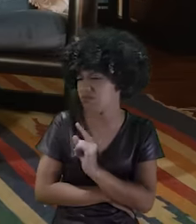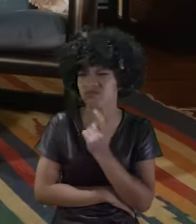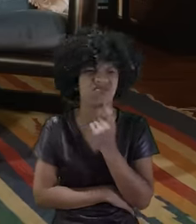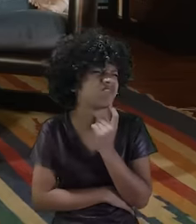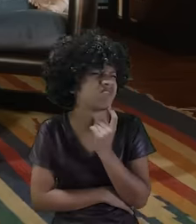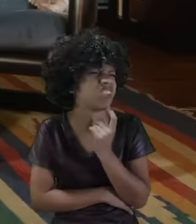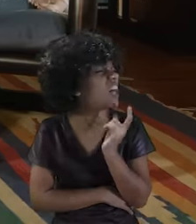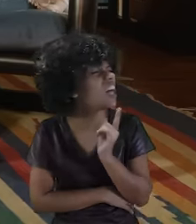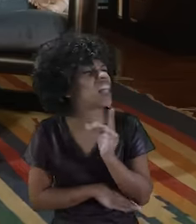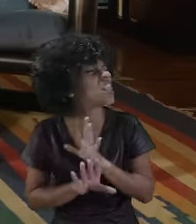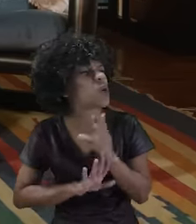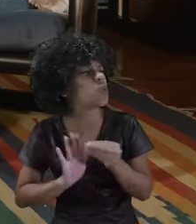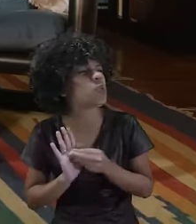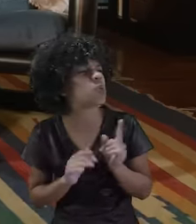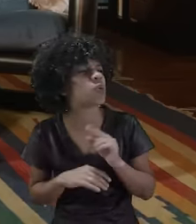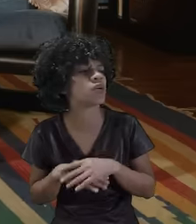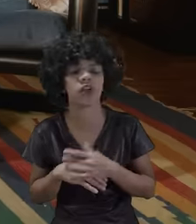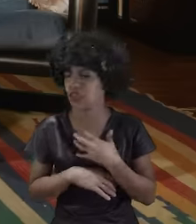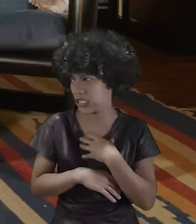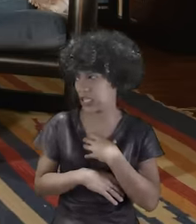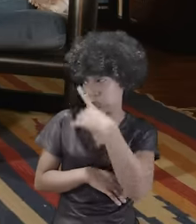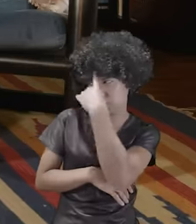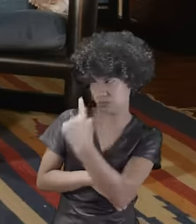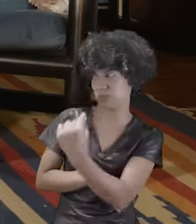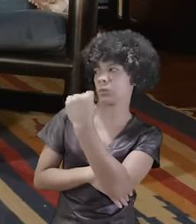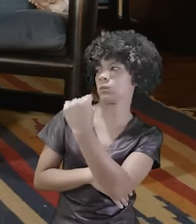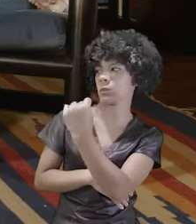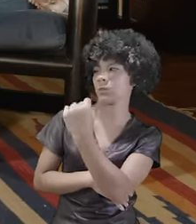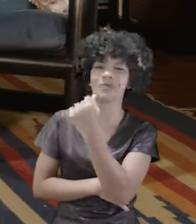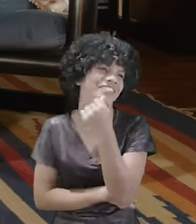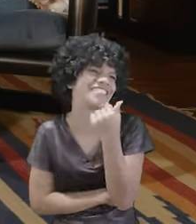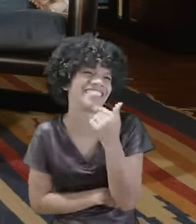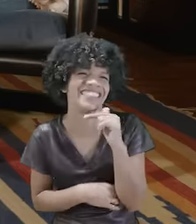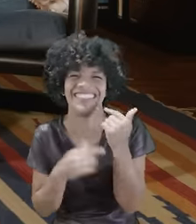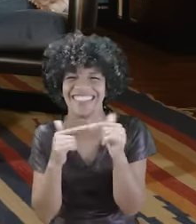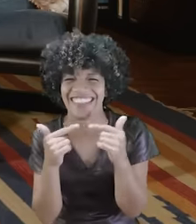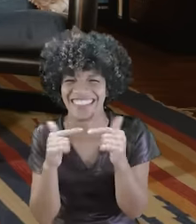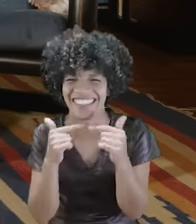não todos de vocês sem Senti falta do Nariz maior né É